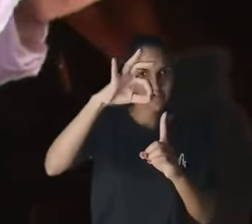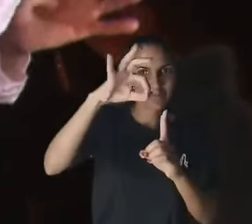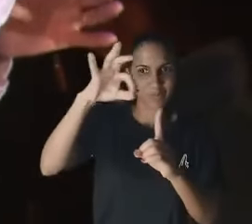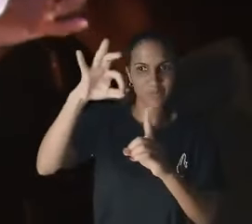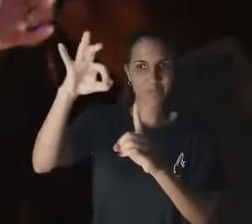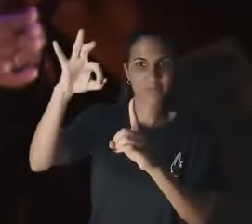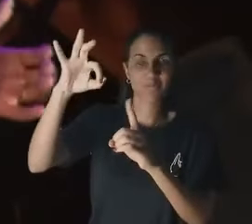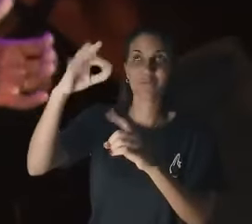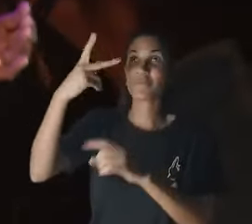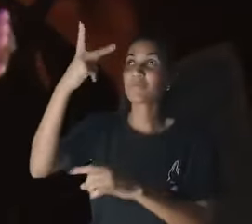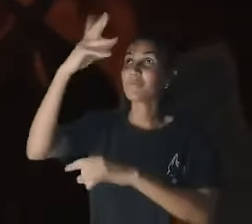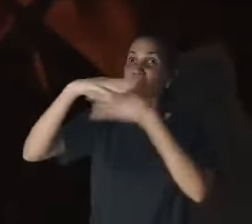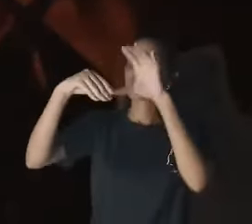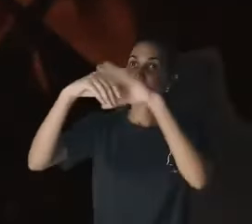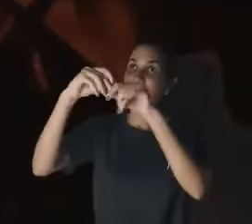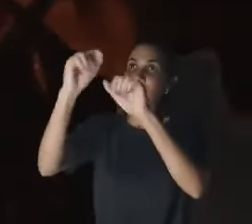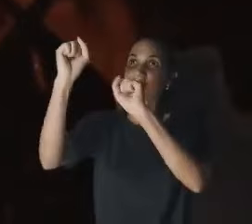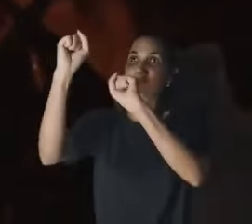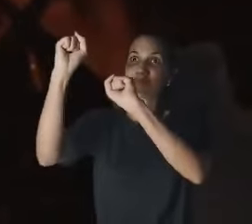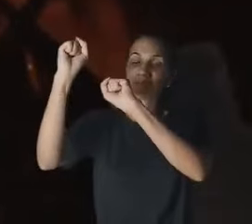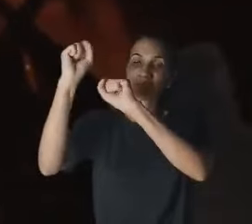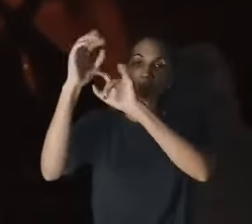te susterá,